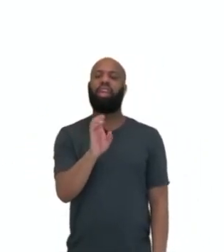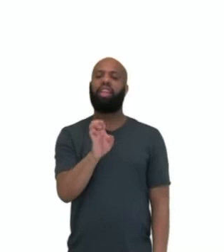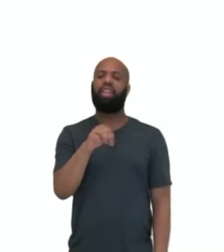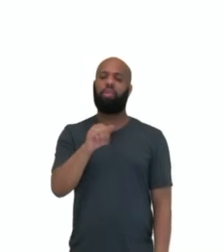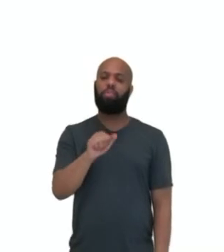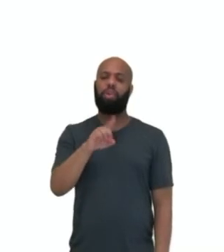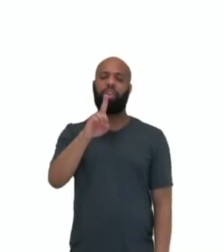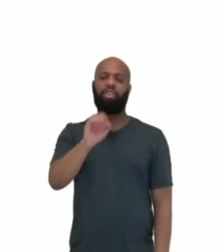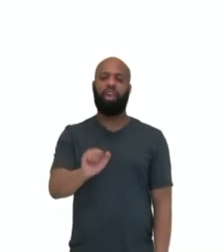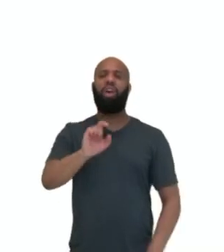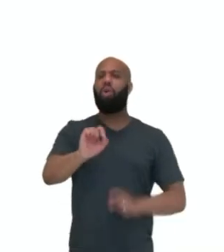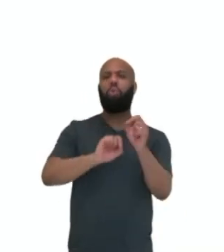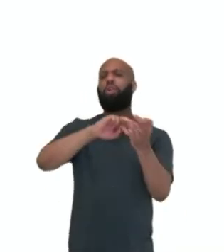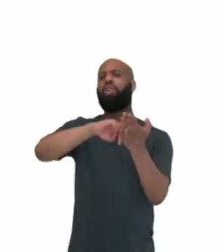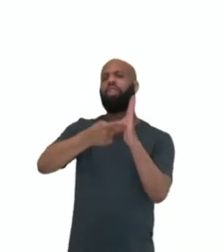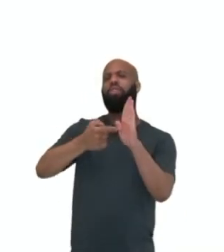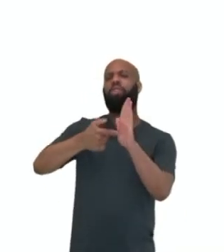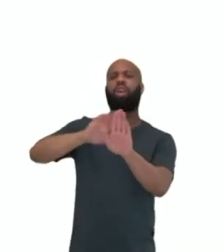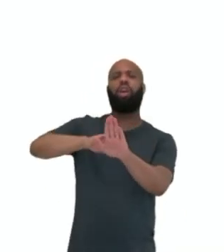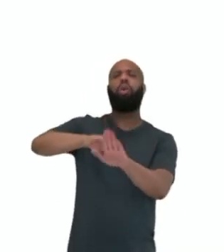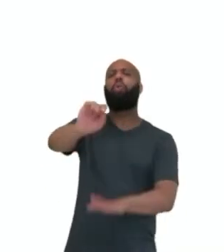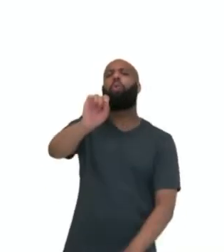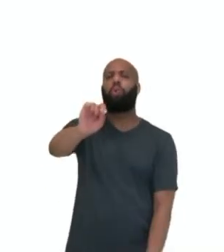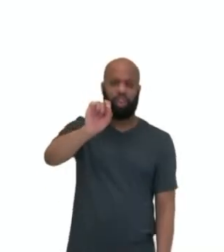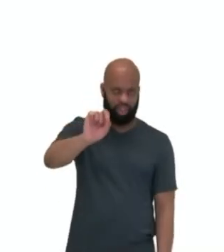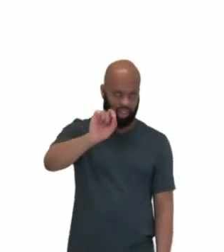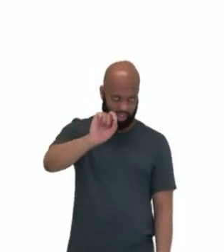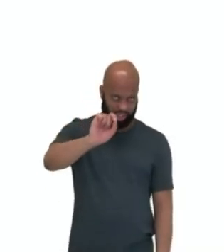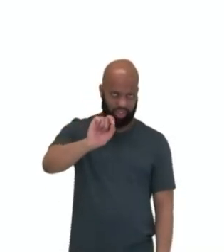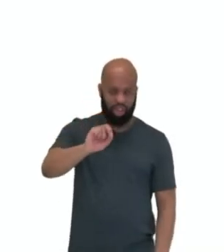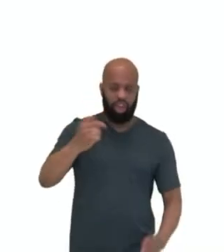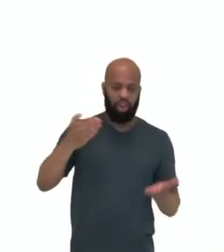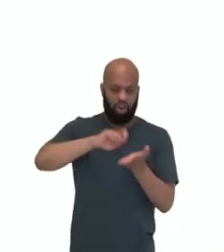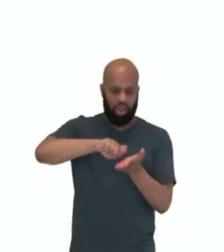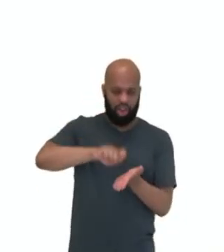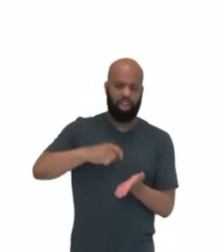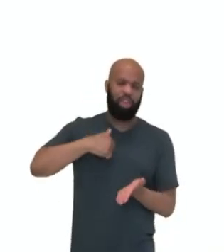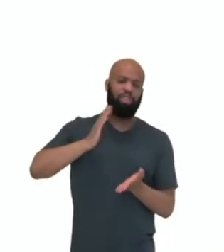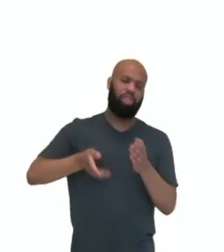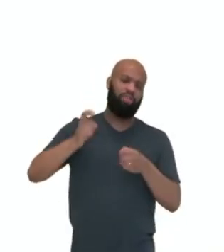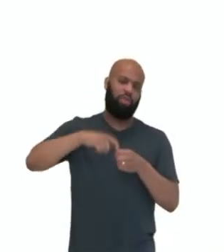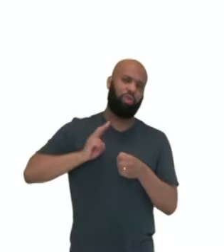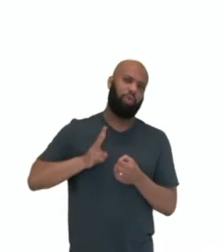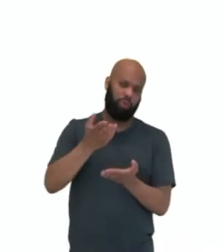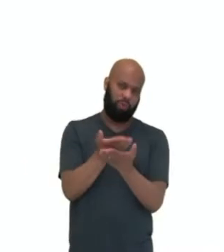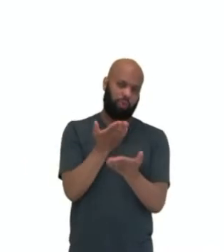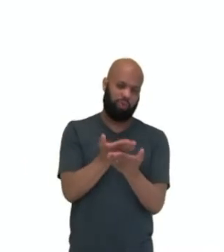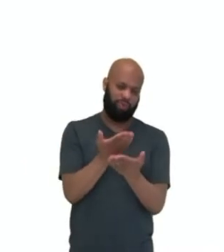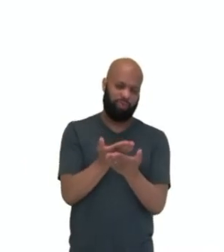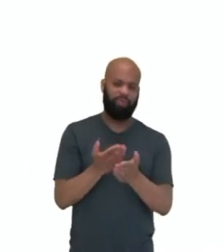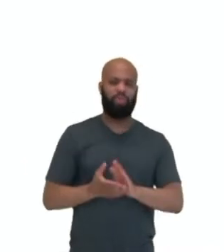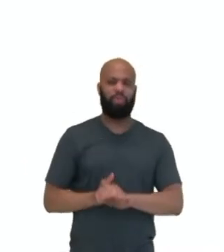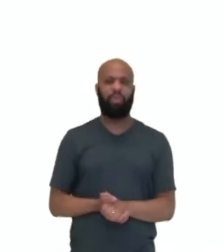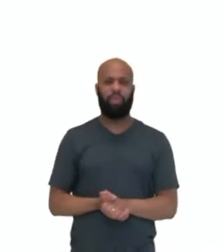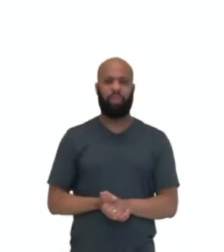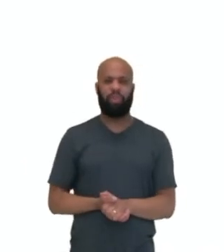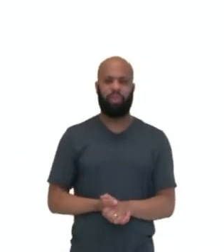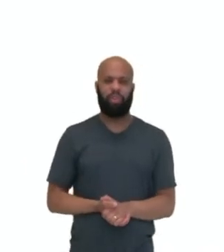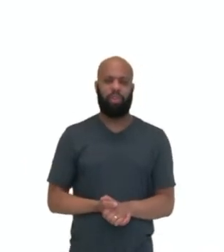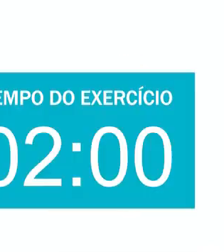demanda. O que será que a gente pode inferir sobre isso? Faz aí que eu volto a seguir, gabaritar contigo,